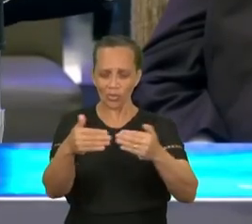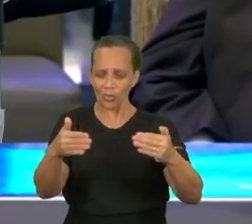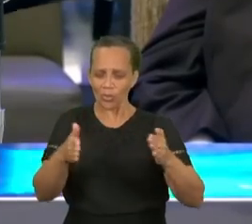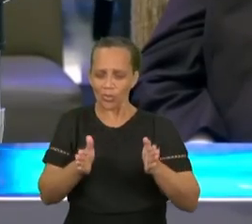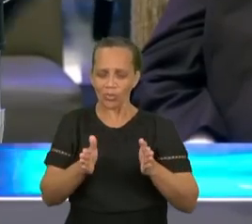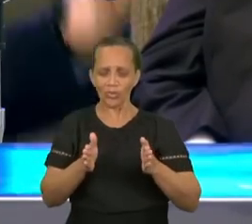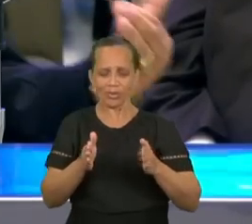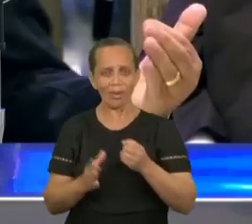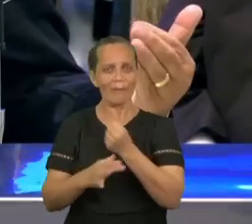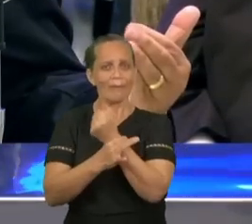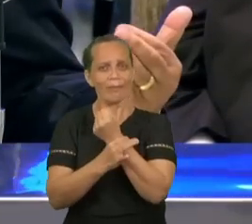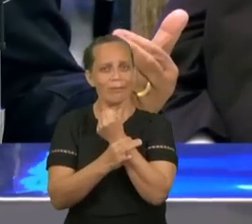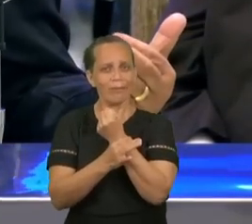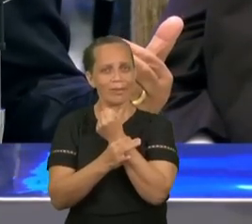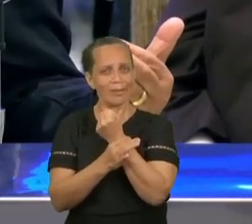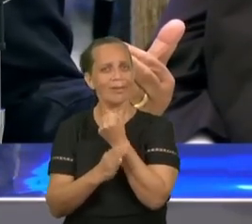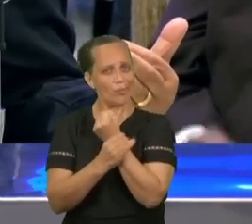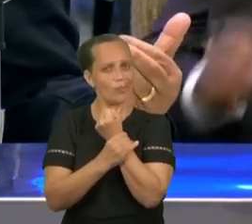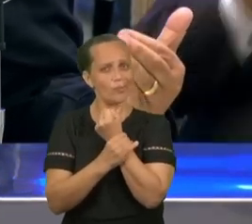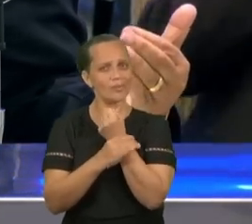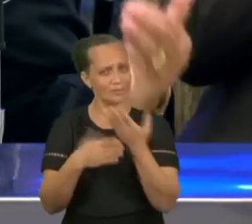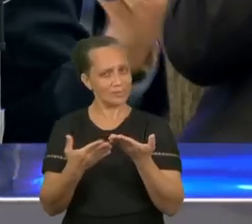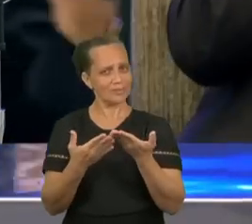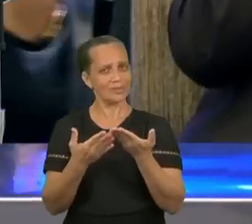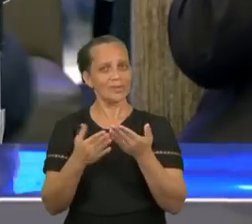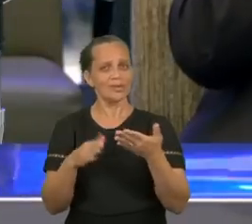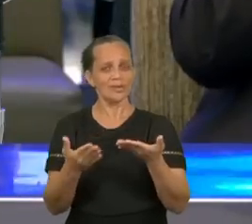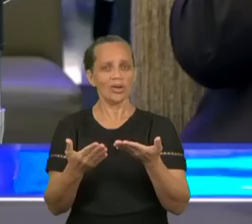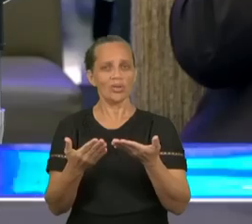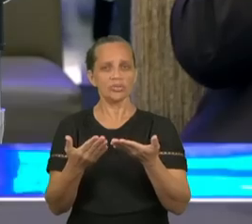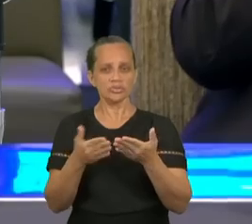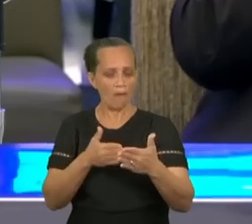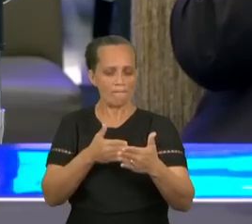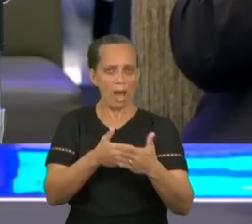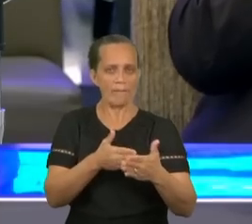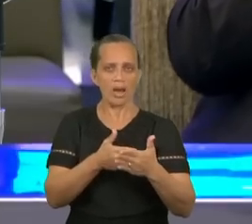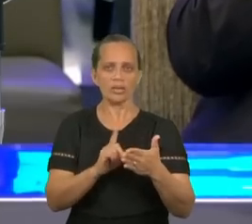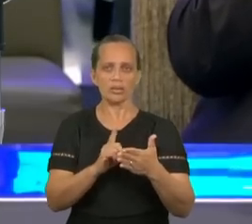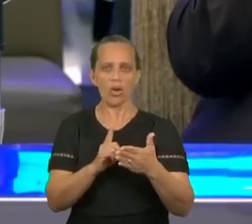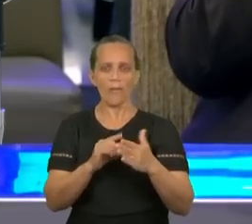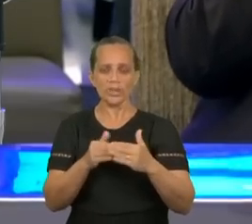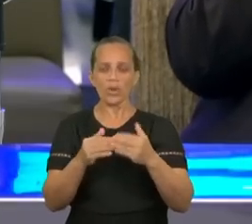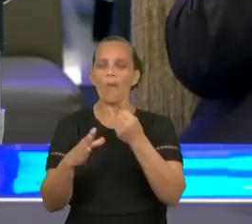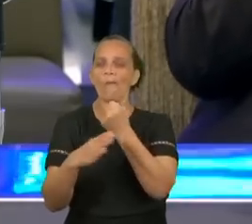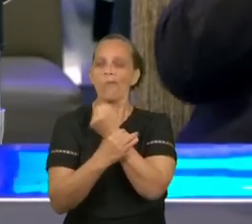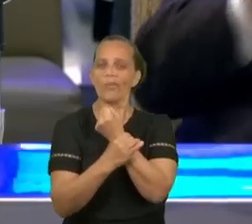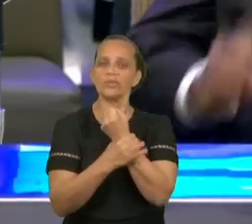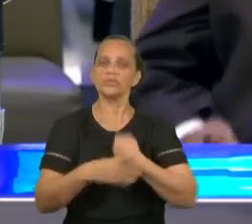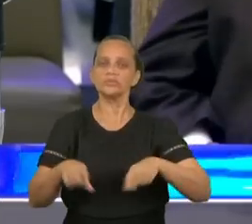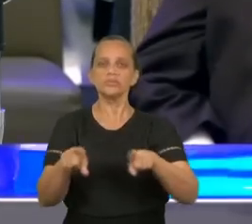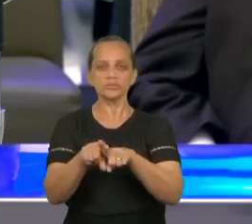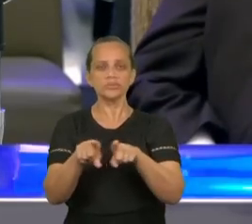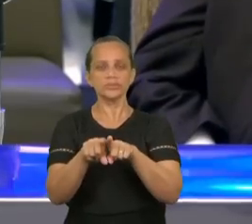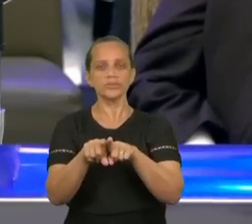que protege Amém meus irmãos não são somente limites são proteção